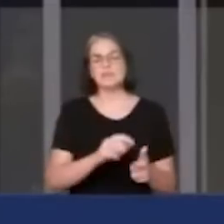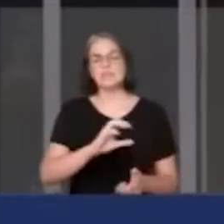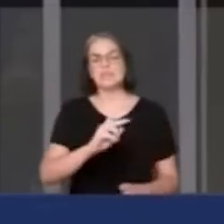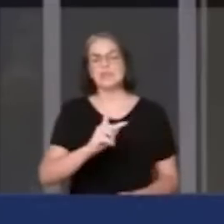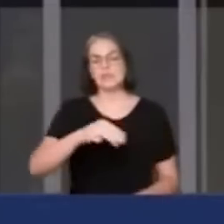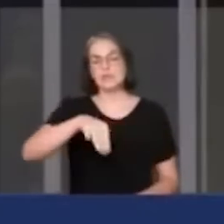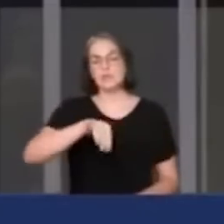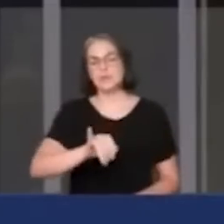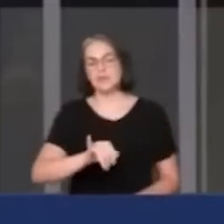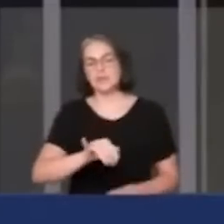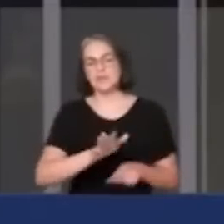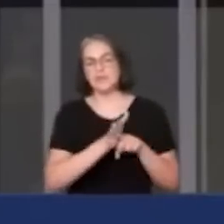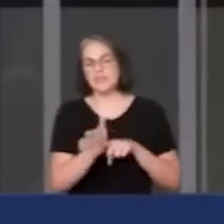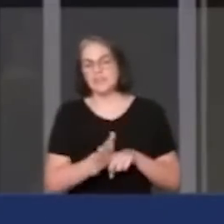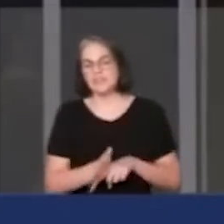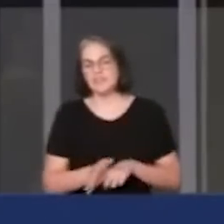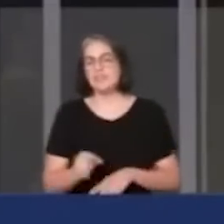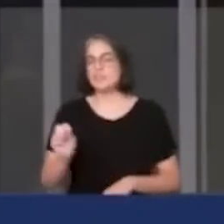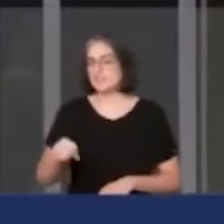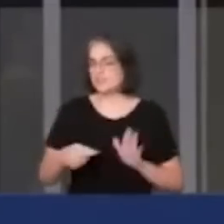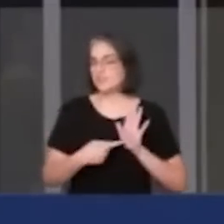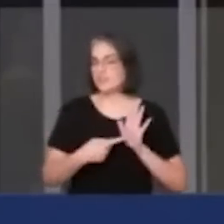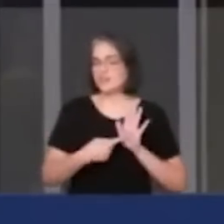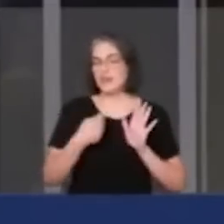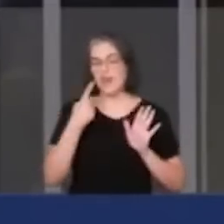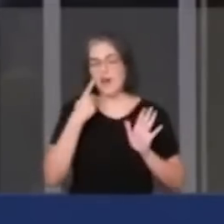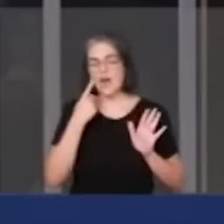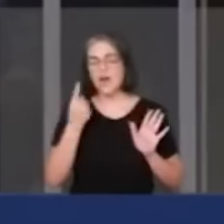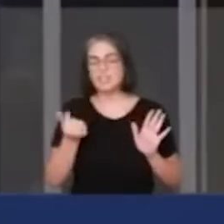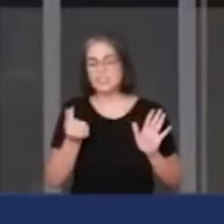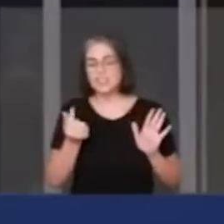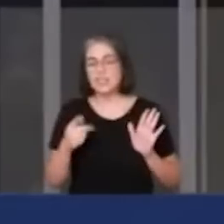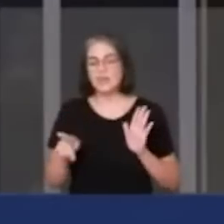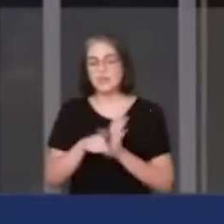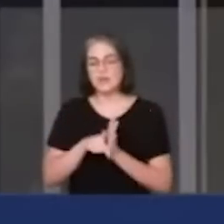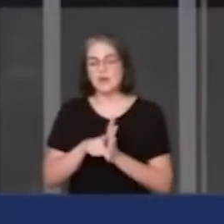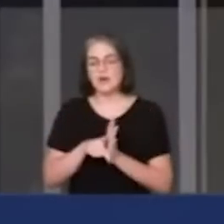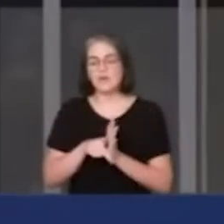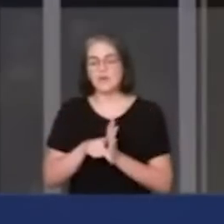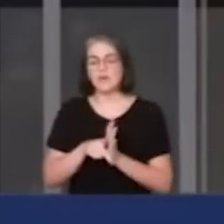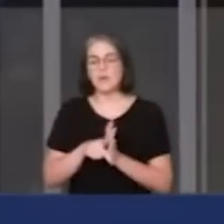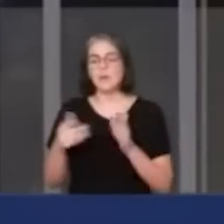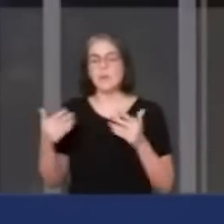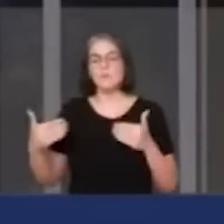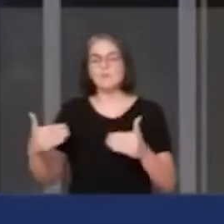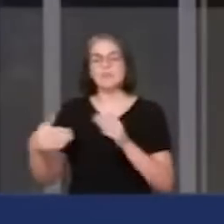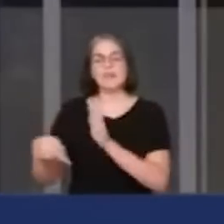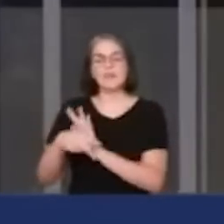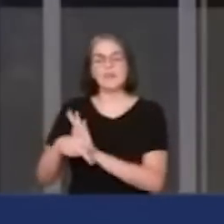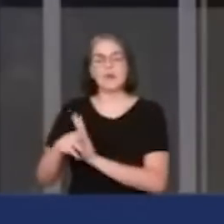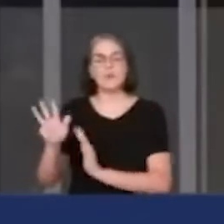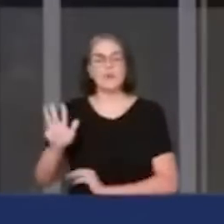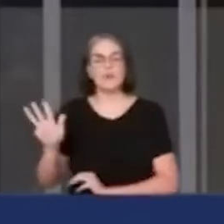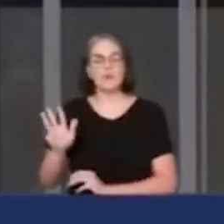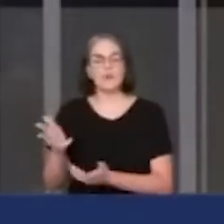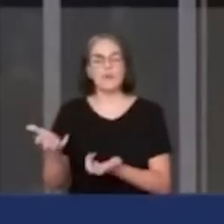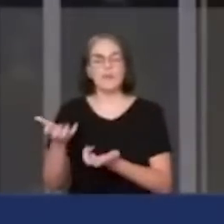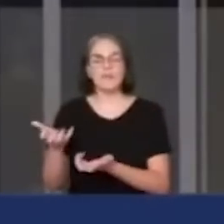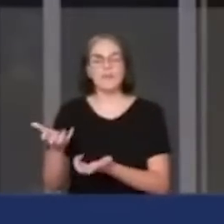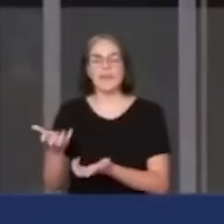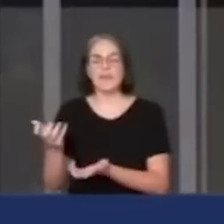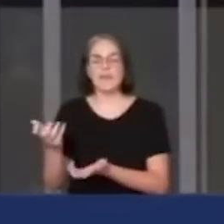janeiro. Esse dinheiro aqui é o dinheiro do Ministério do Lula, feito para comprar parlamentares.